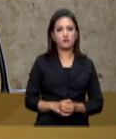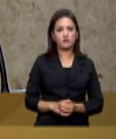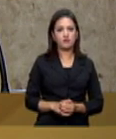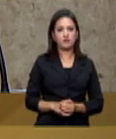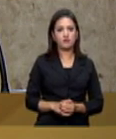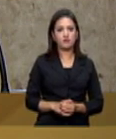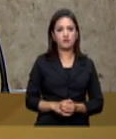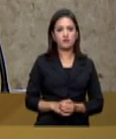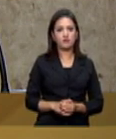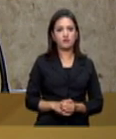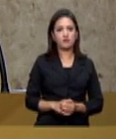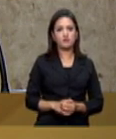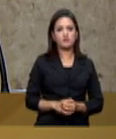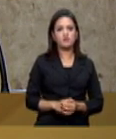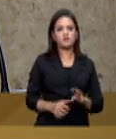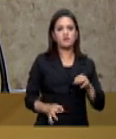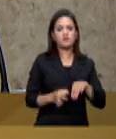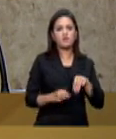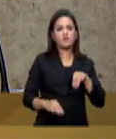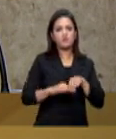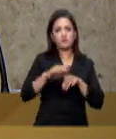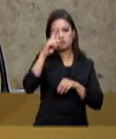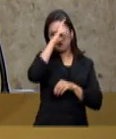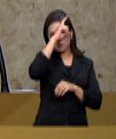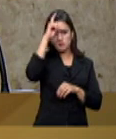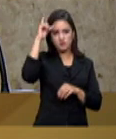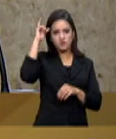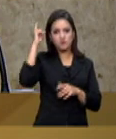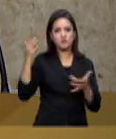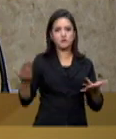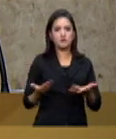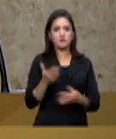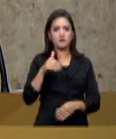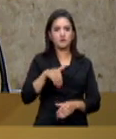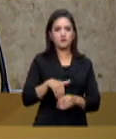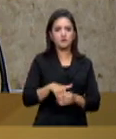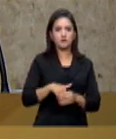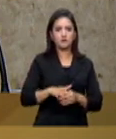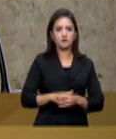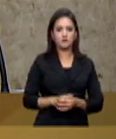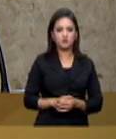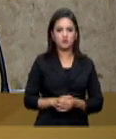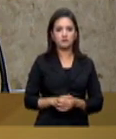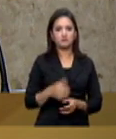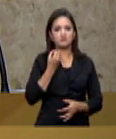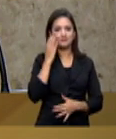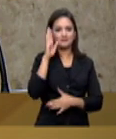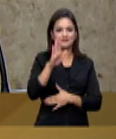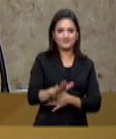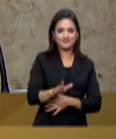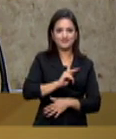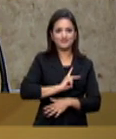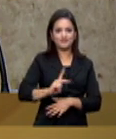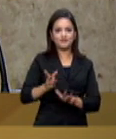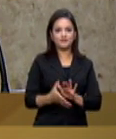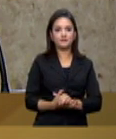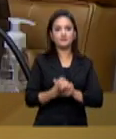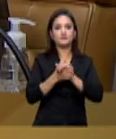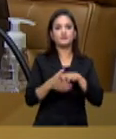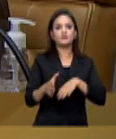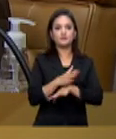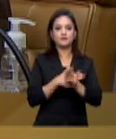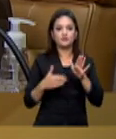Ministro Ricardo Lewandowski, você está a palavra para o voto. Boa tarde, senhor presidente. Cumprimento a todos na pessoa de Vossa